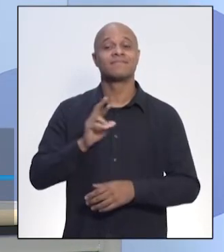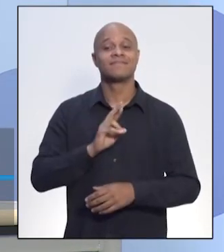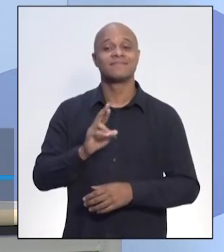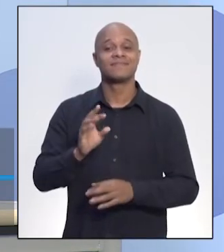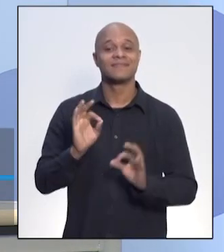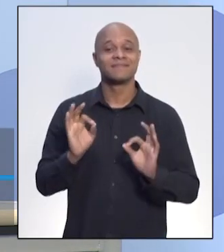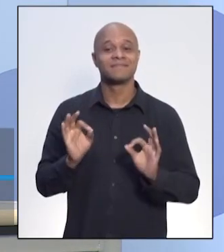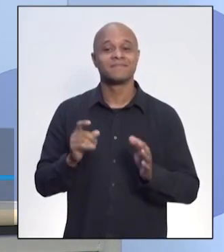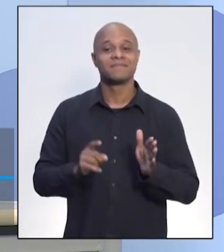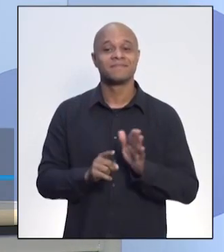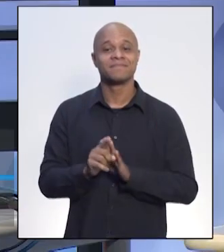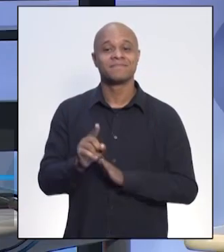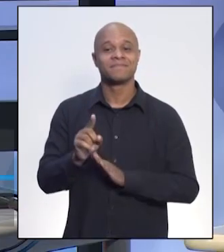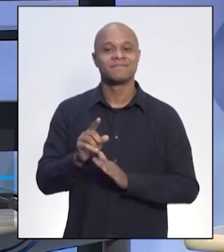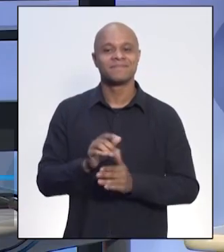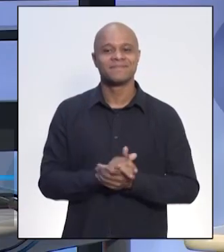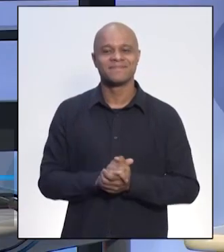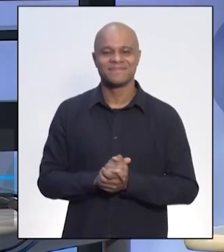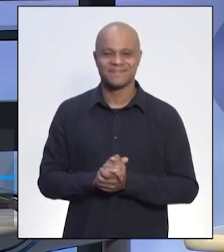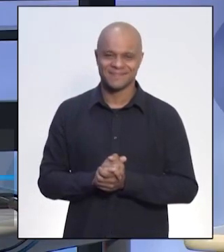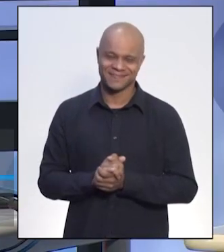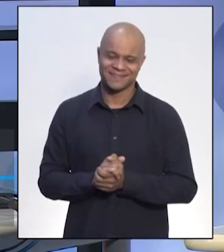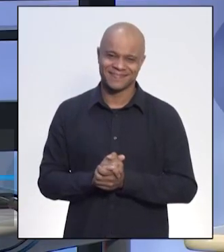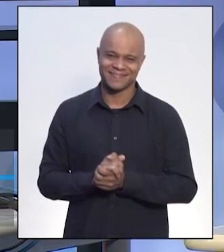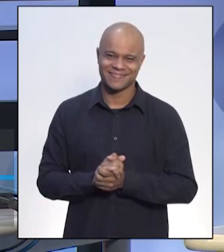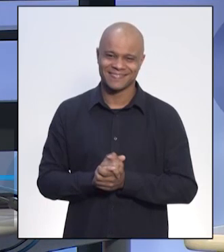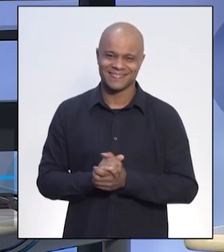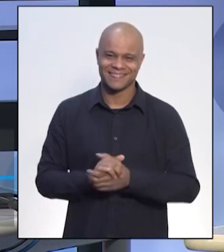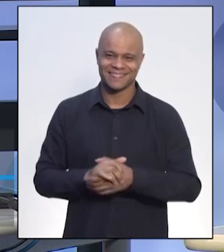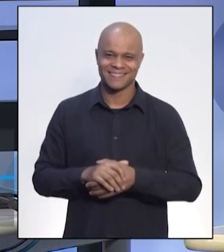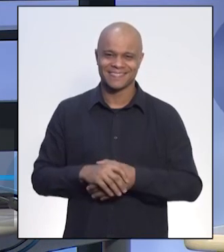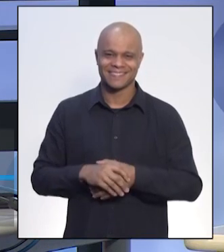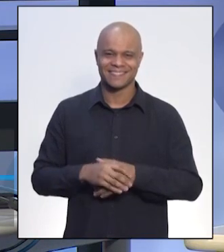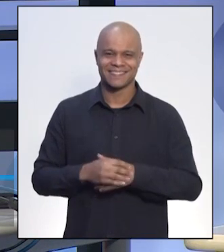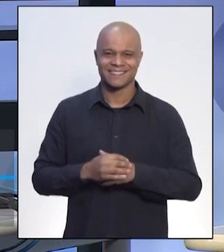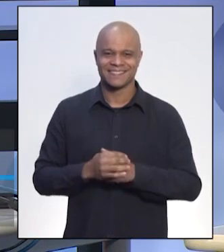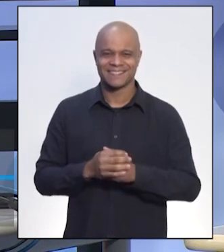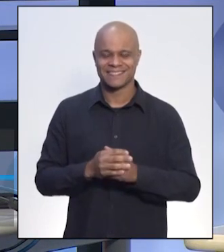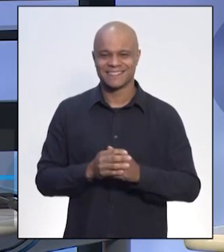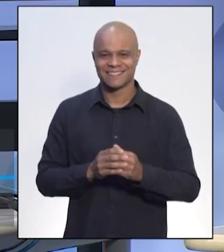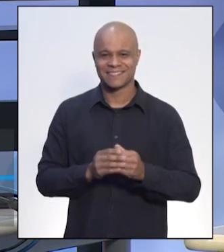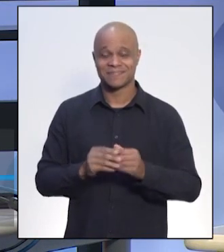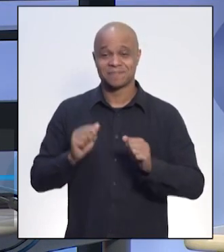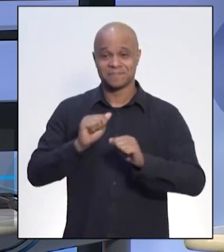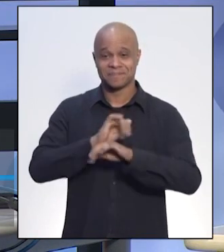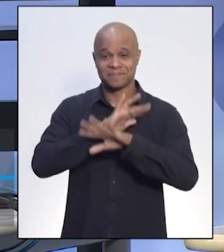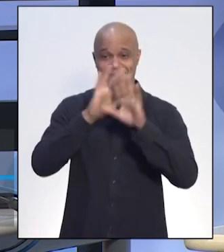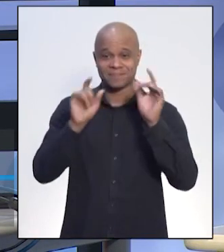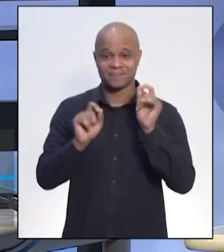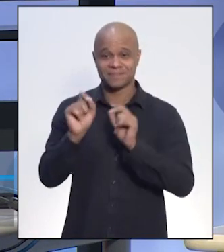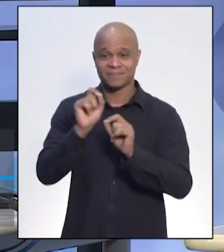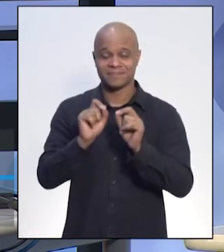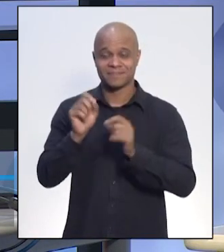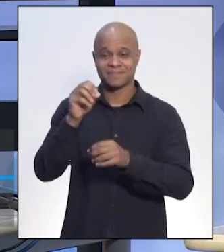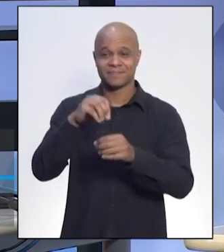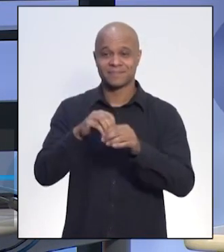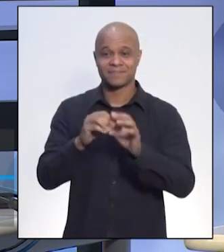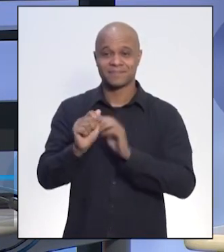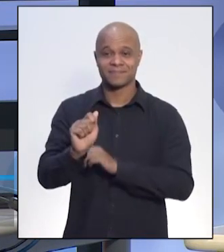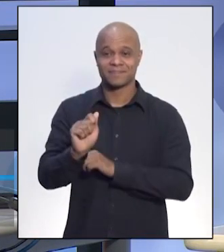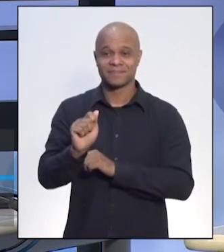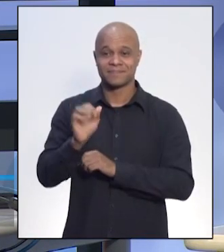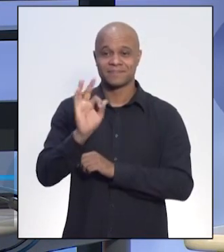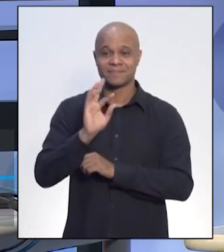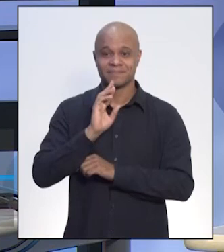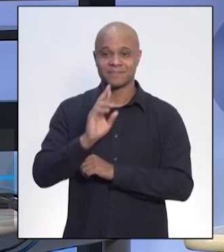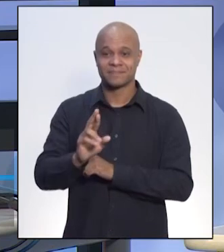correta? A letra B, estão correto. Vamos clarear um pouquinho para quem colocou letra A, né? Se olhar na resposta lá, vamos lá. Por